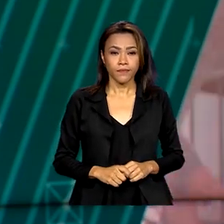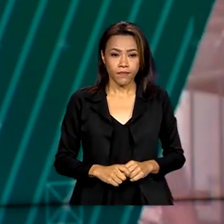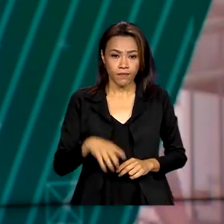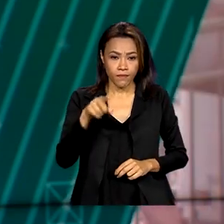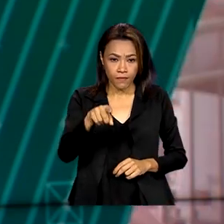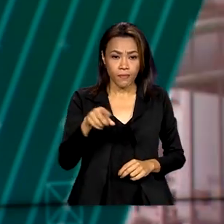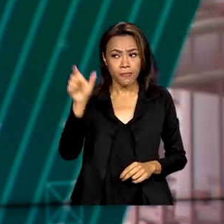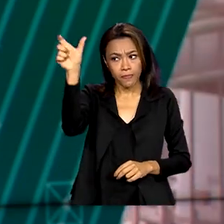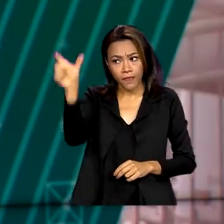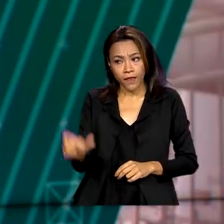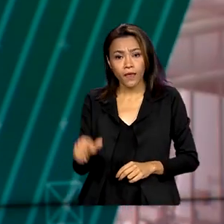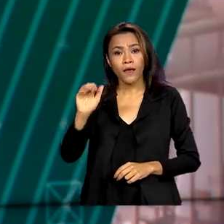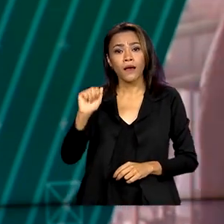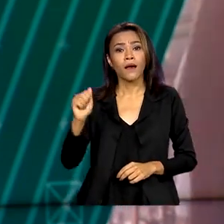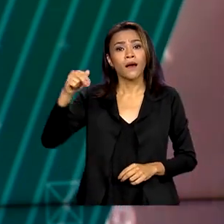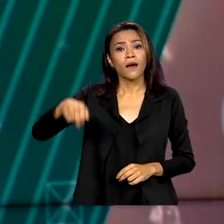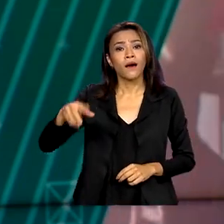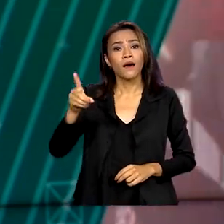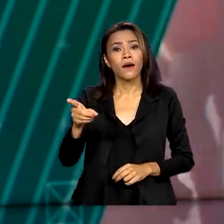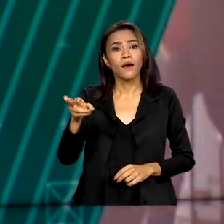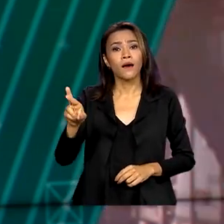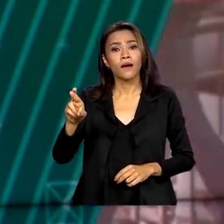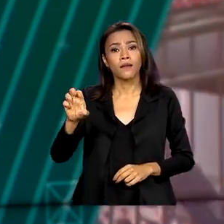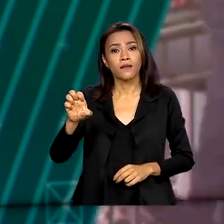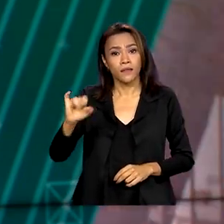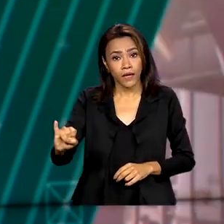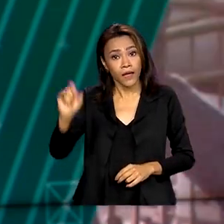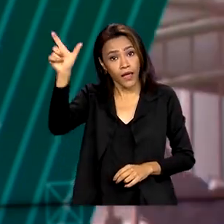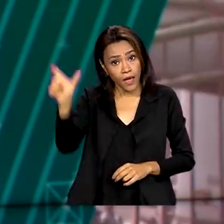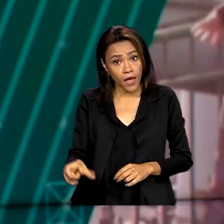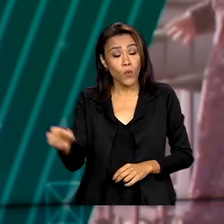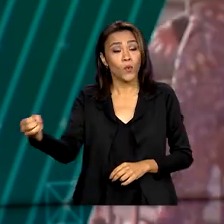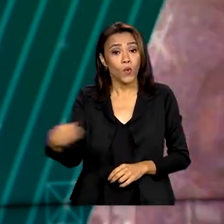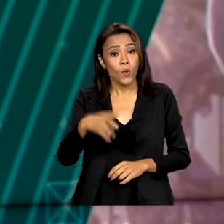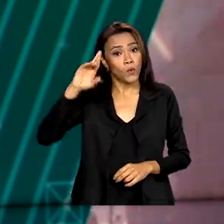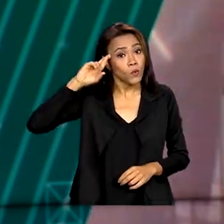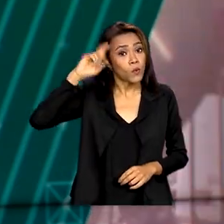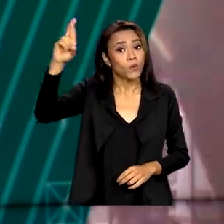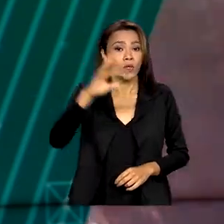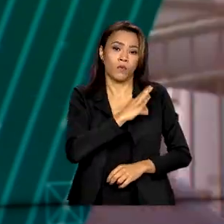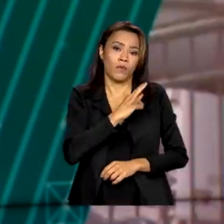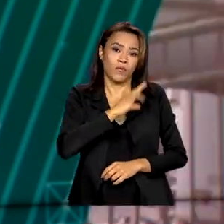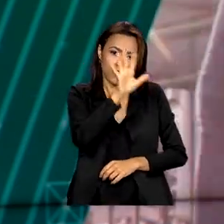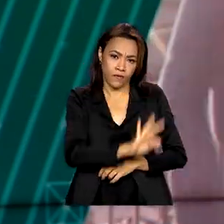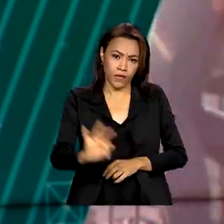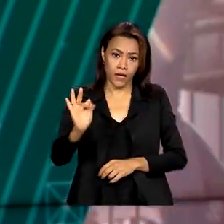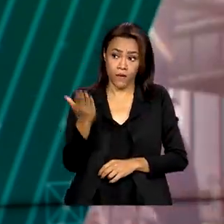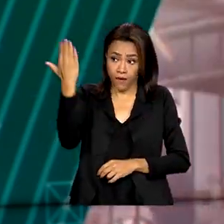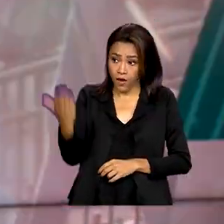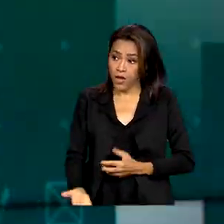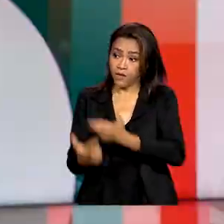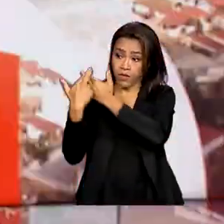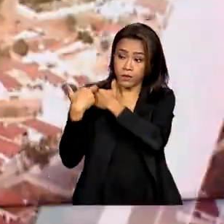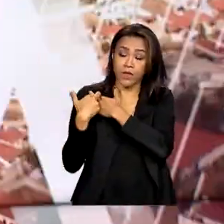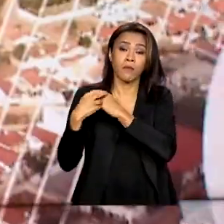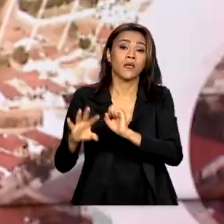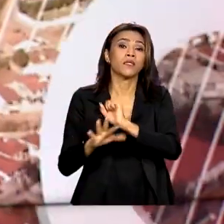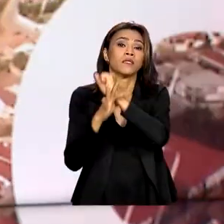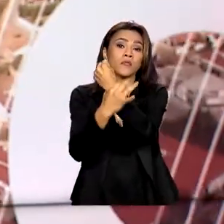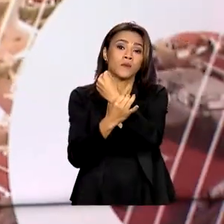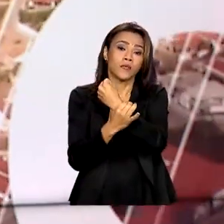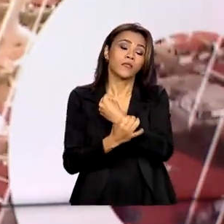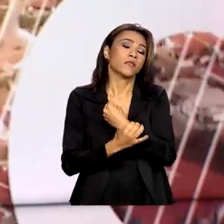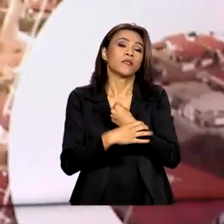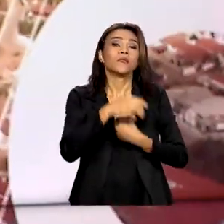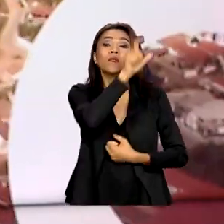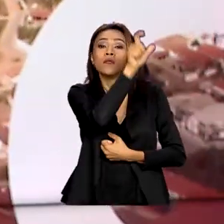Andrei Rodrigues é o novo diretor-geral da Polícia Federal. Delegado há mais de 20 anos, Andrei foi o responsável pela segurança do presidente